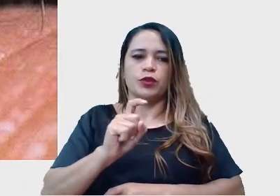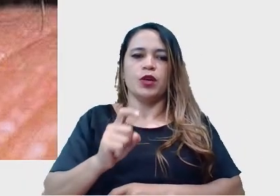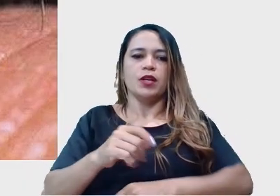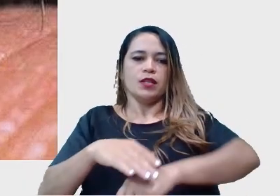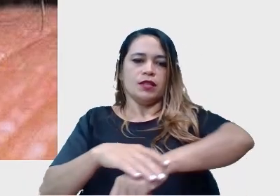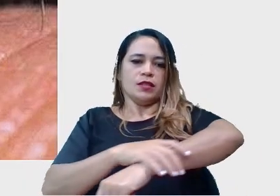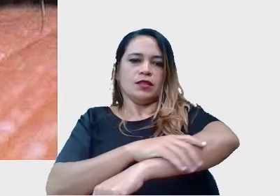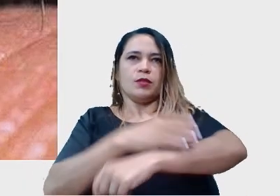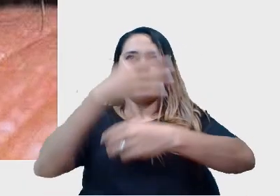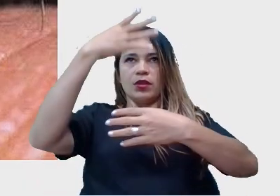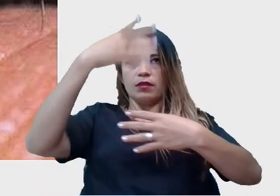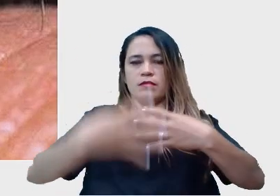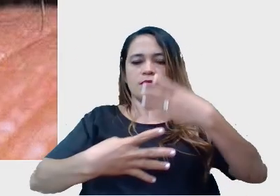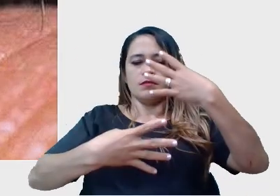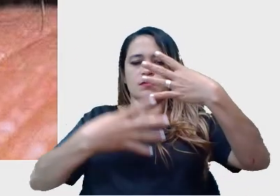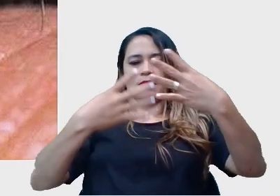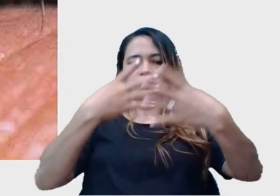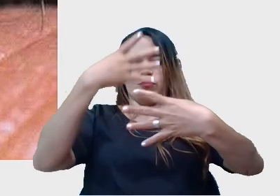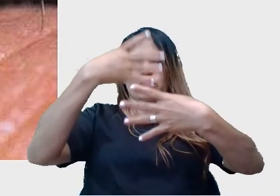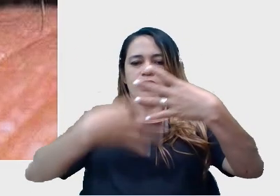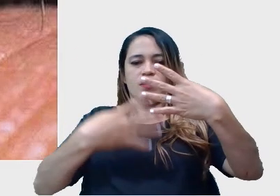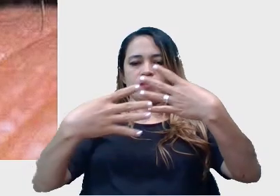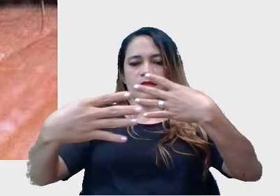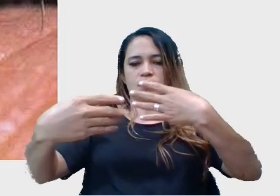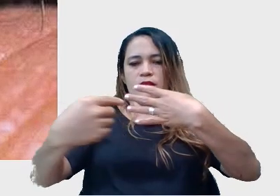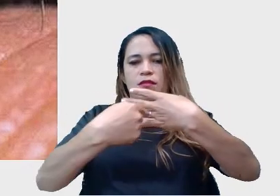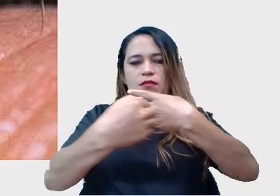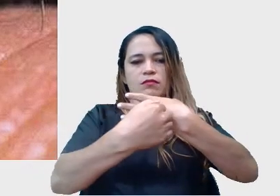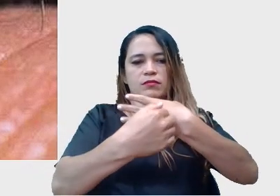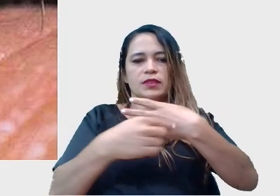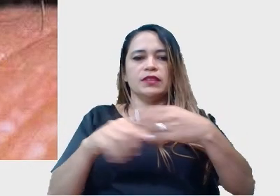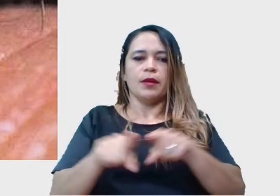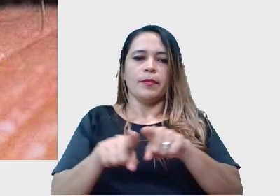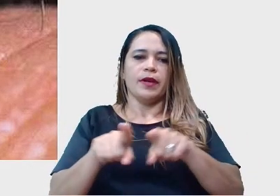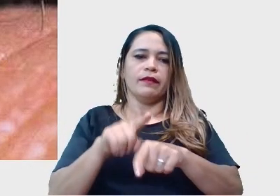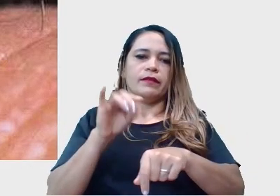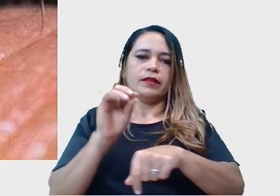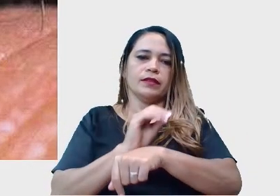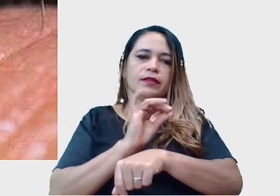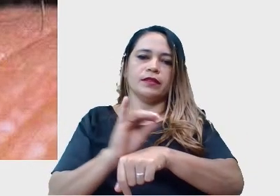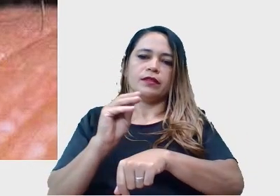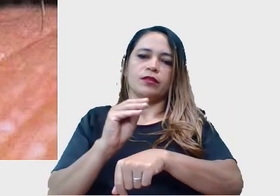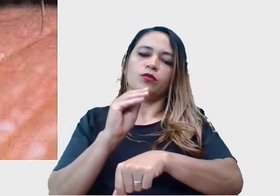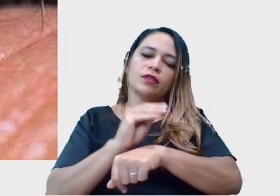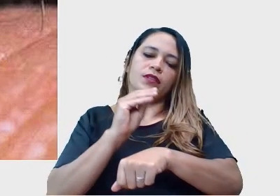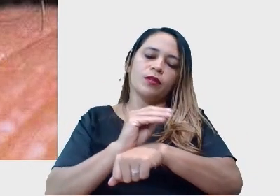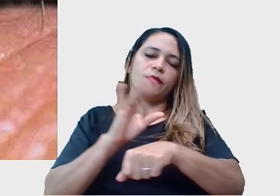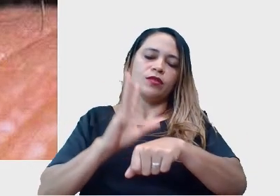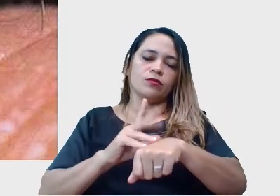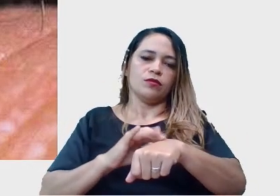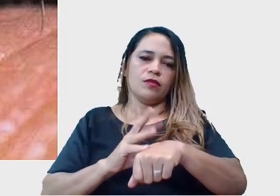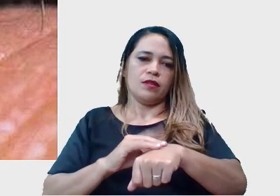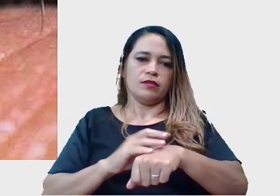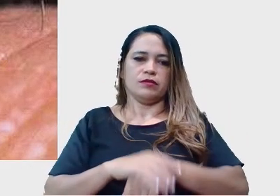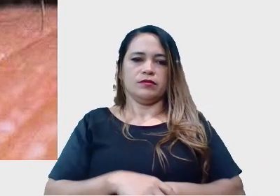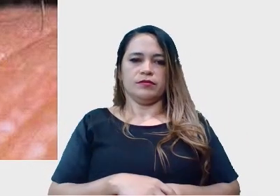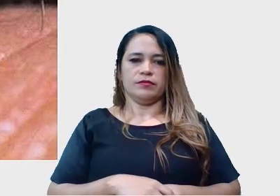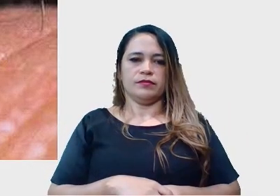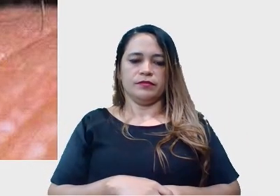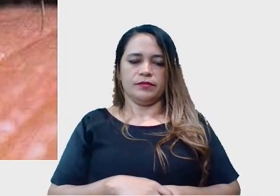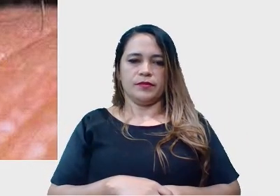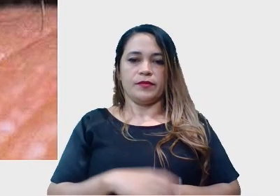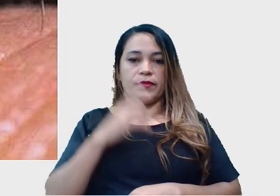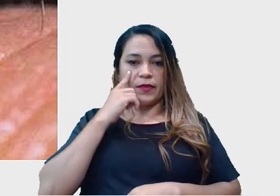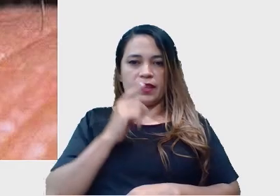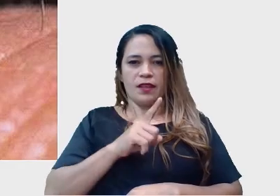proteção de telas, por exemplo, em portas e janelas e, claro, também o tratamento dos doentes. Nessa figura aqui do lado, o que eu estou te